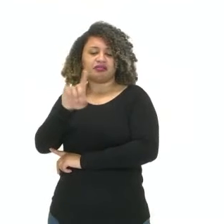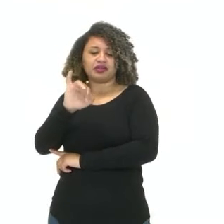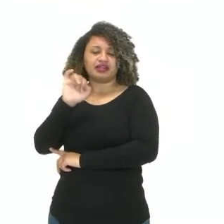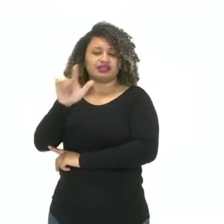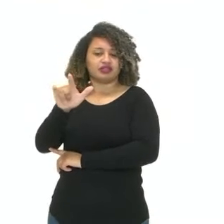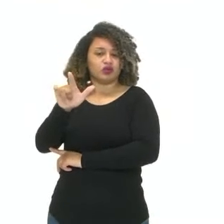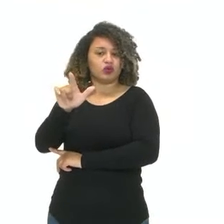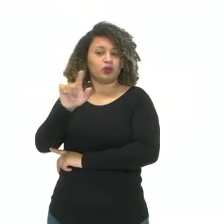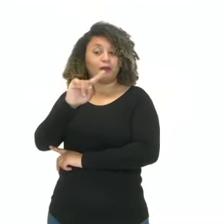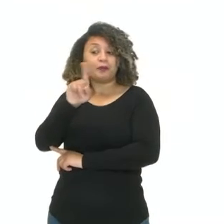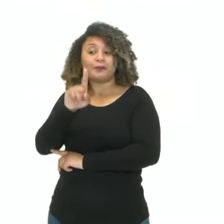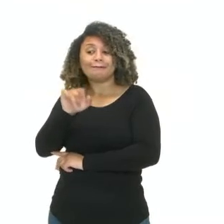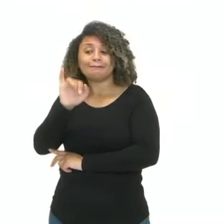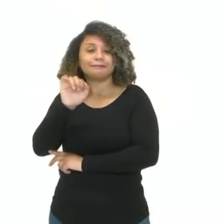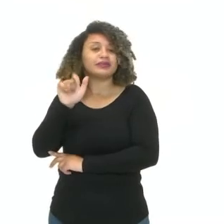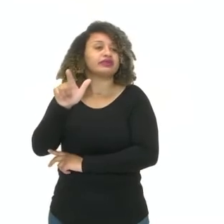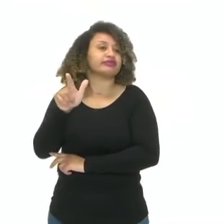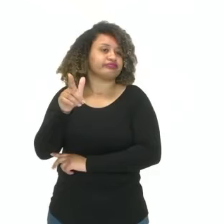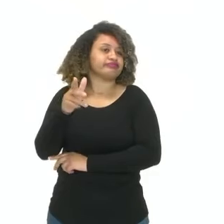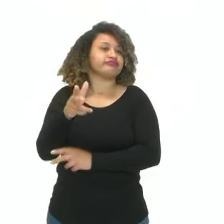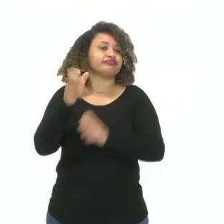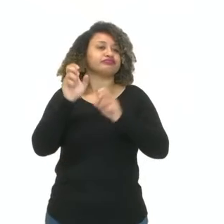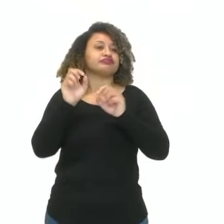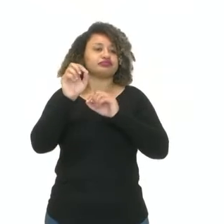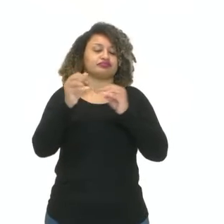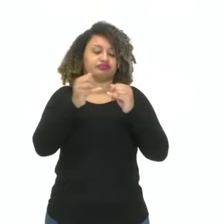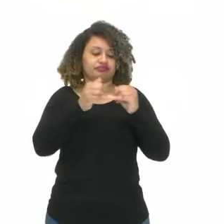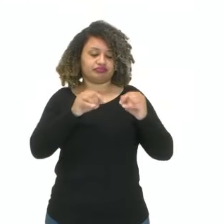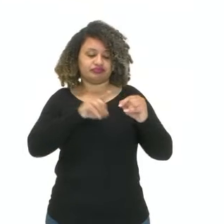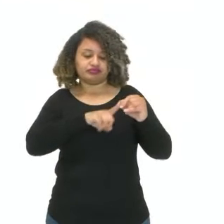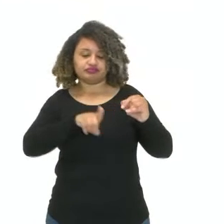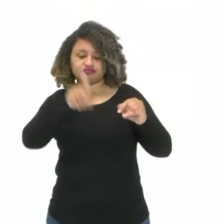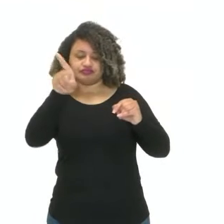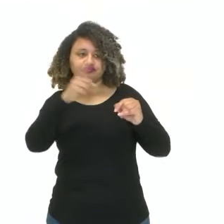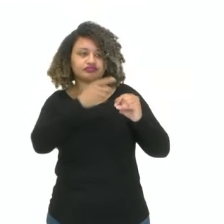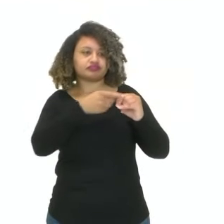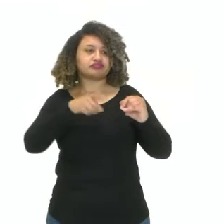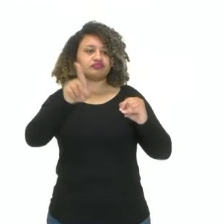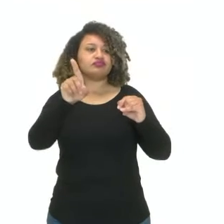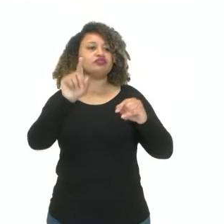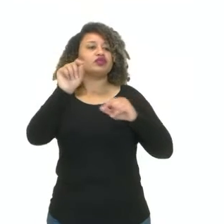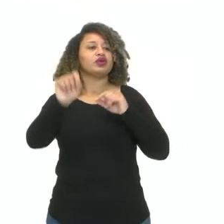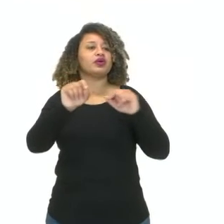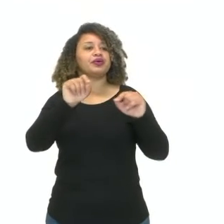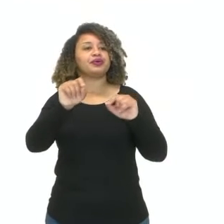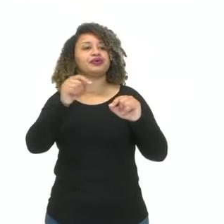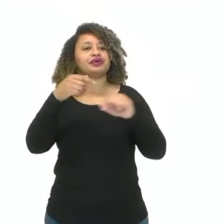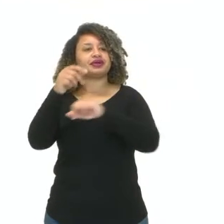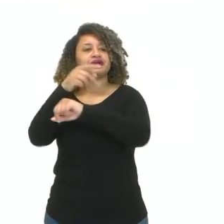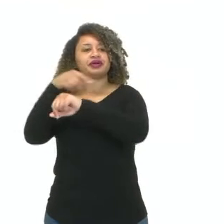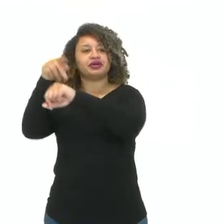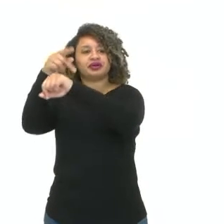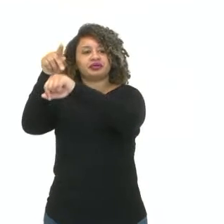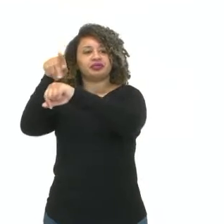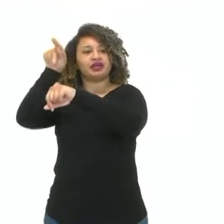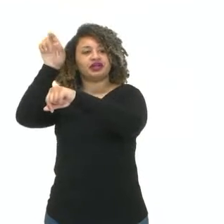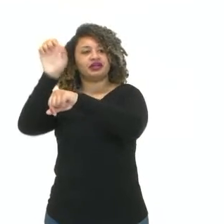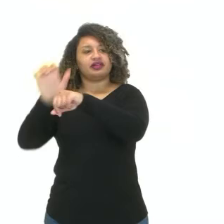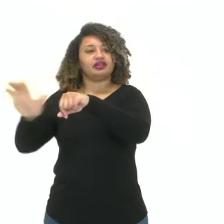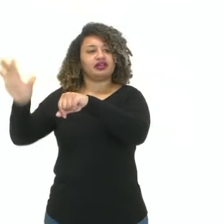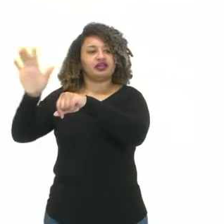quê? Linhas que estão ligando o quê? Países da